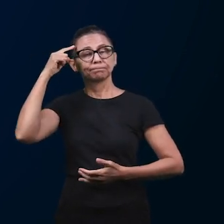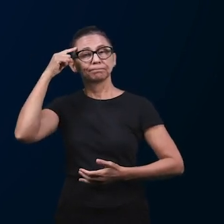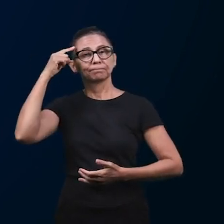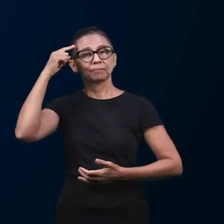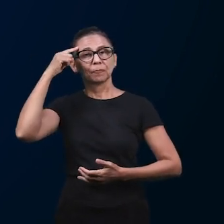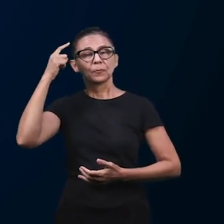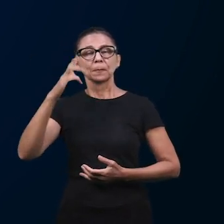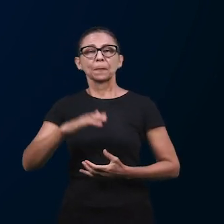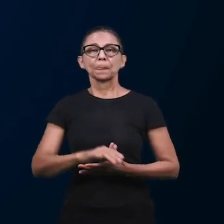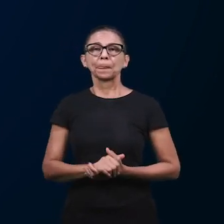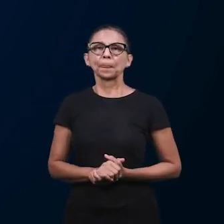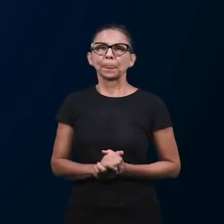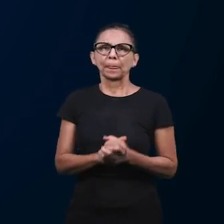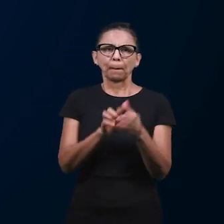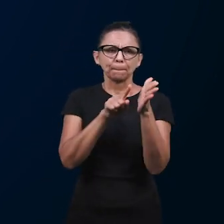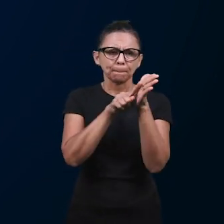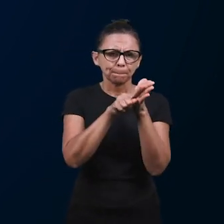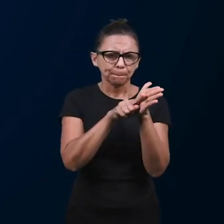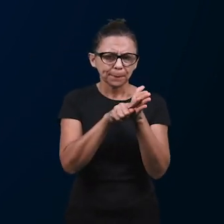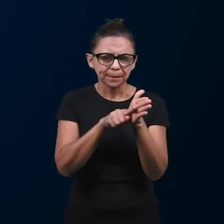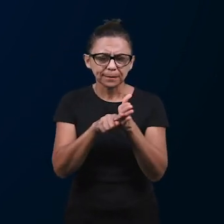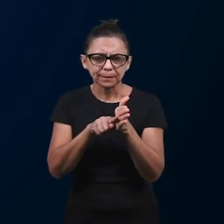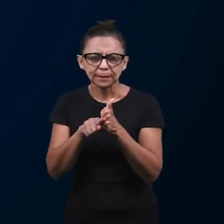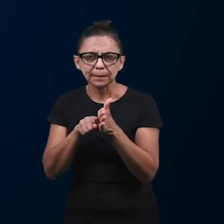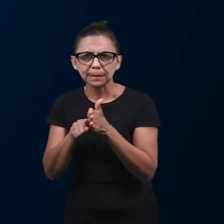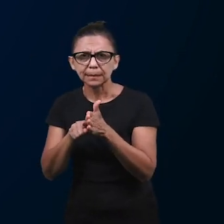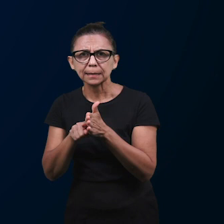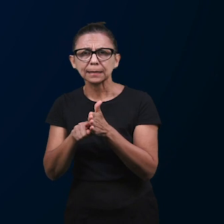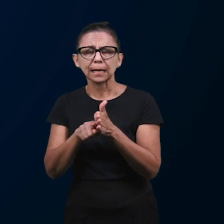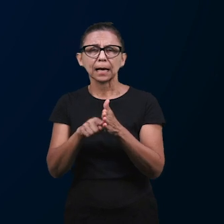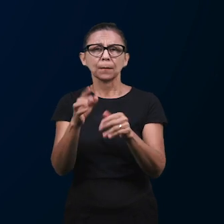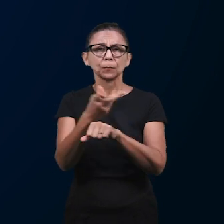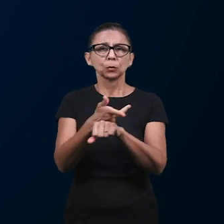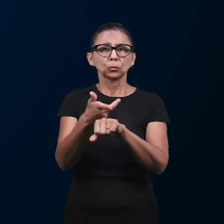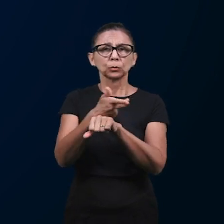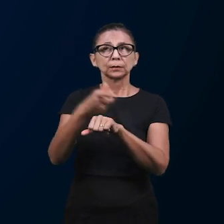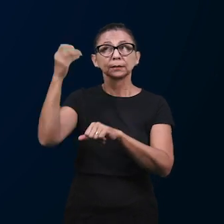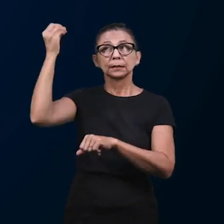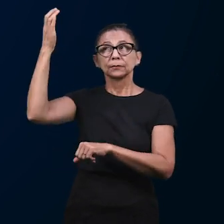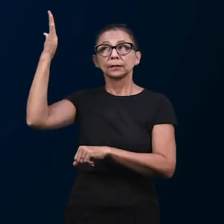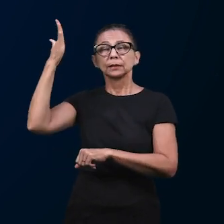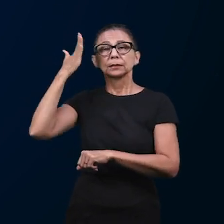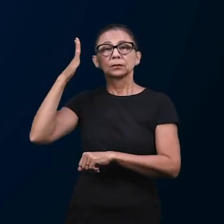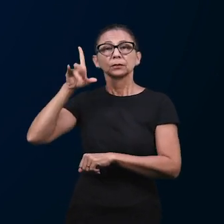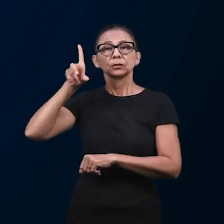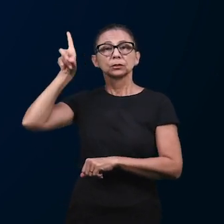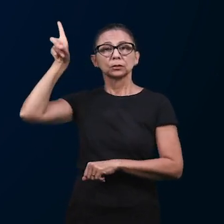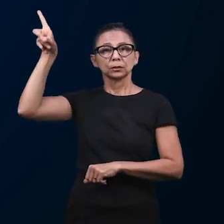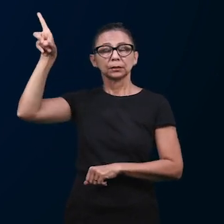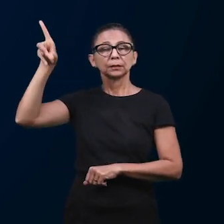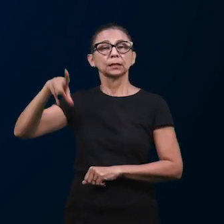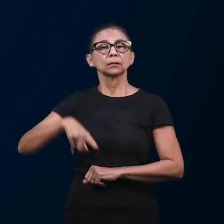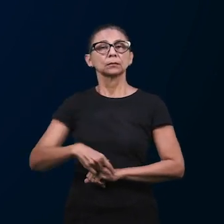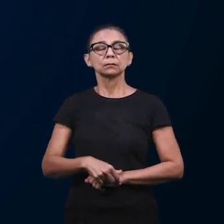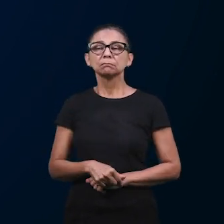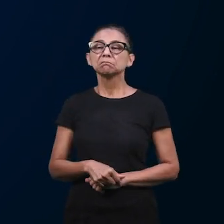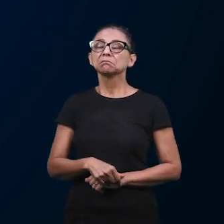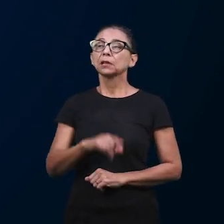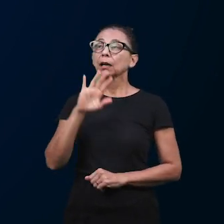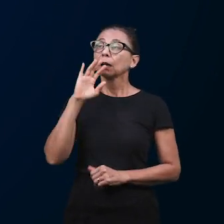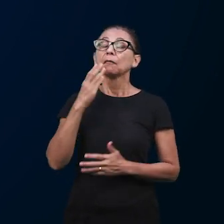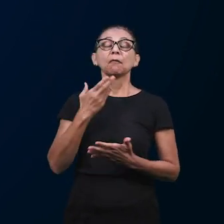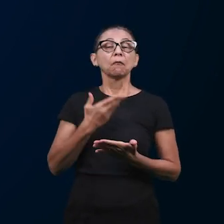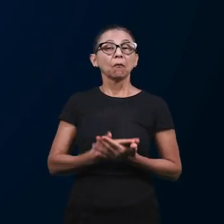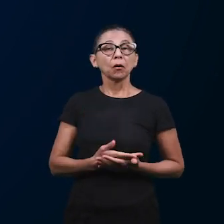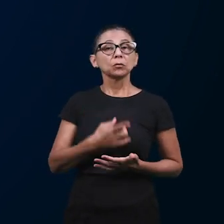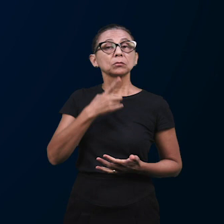Deus, em buscar na profundidade os tesouros escondidos na palavra de Deus. E é notório o